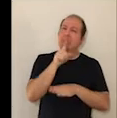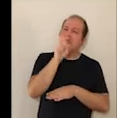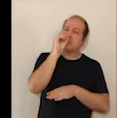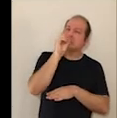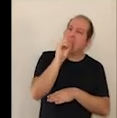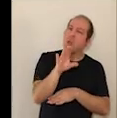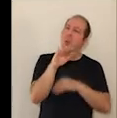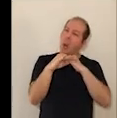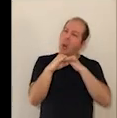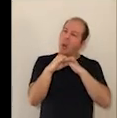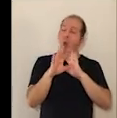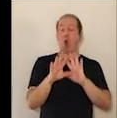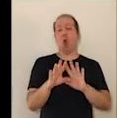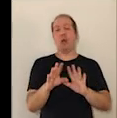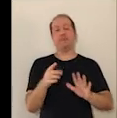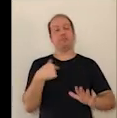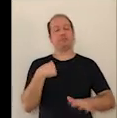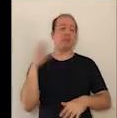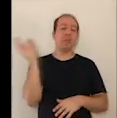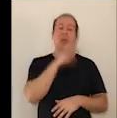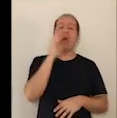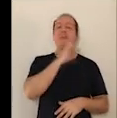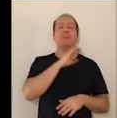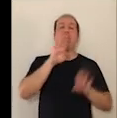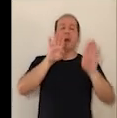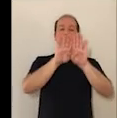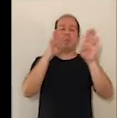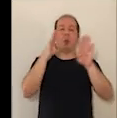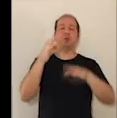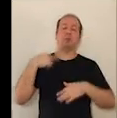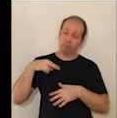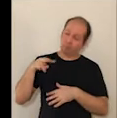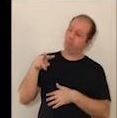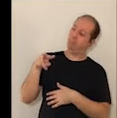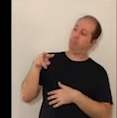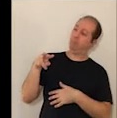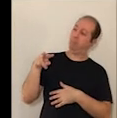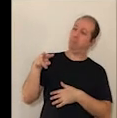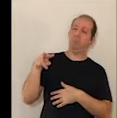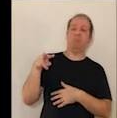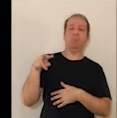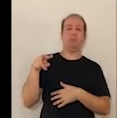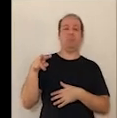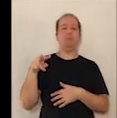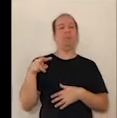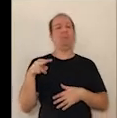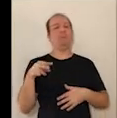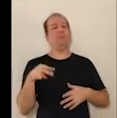da linha... Corvino vai rápido até a porta e dá de cara com Corbaccio.